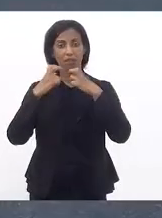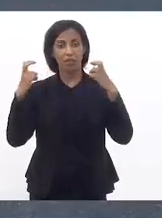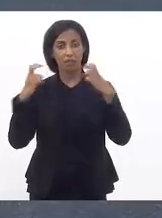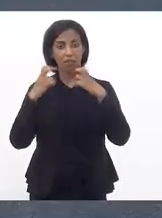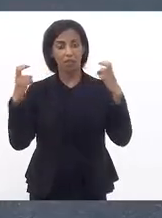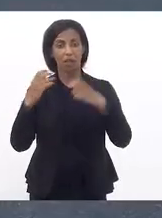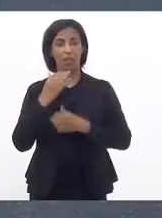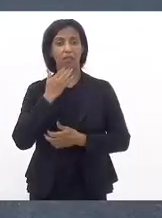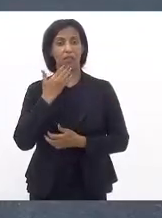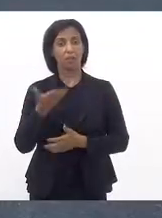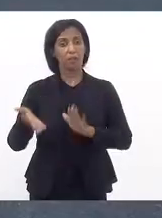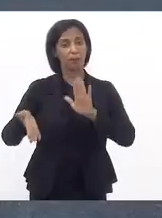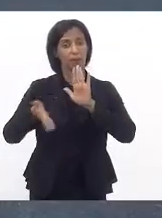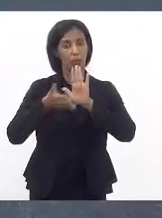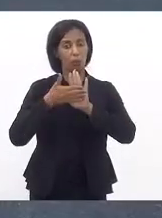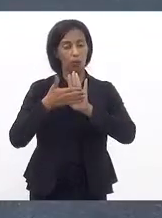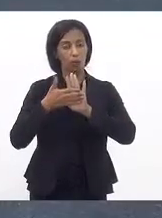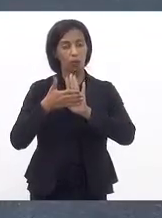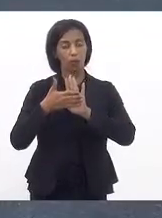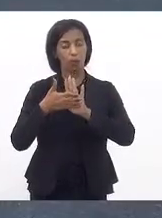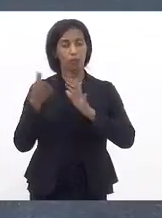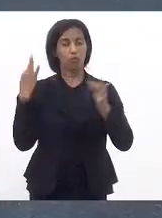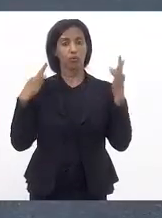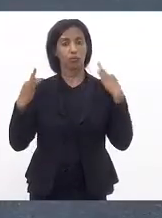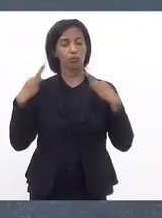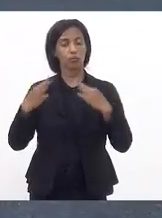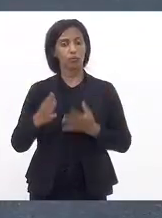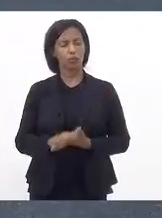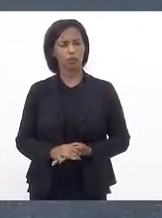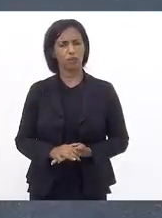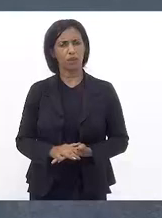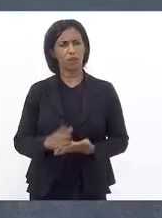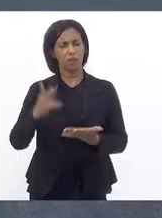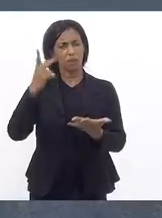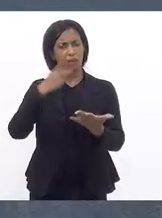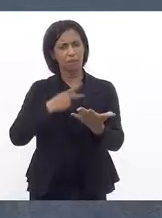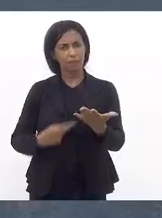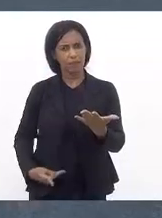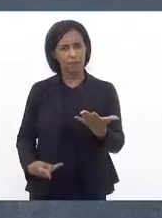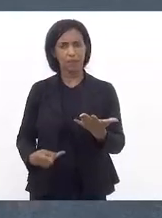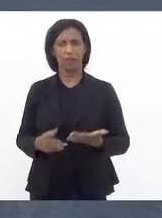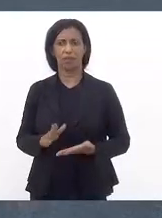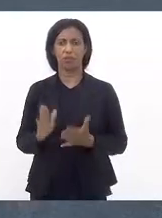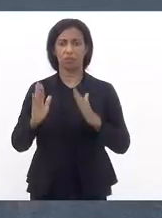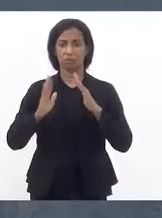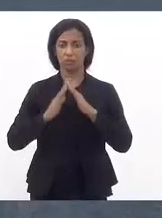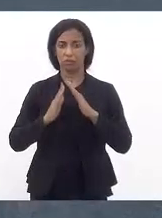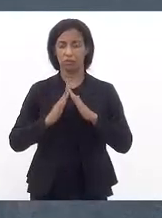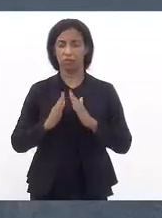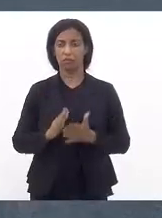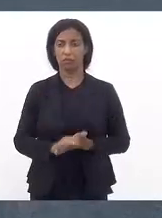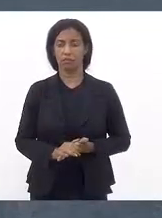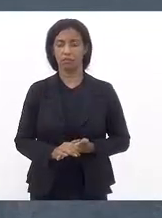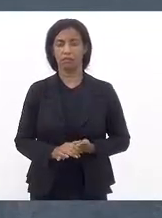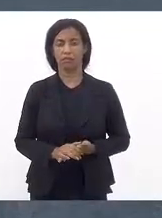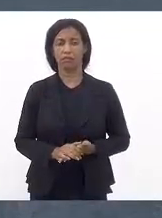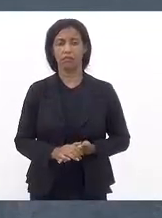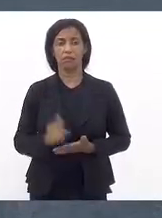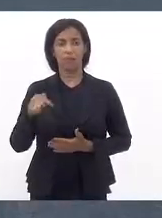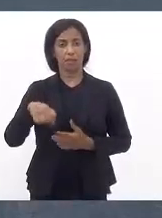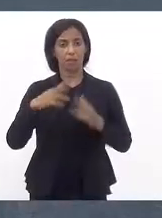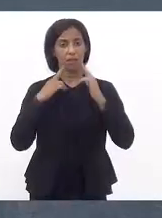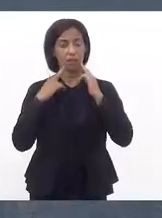foi pedido o parecer da comissão de turismo você excelência como presidente da casa né Presidente